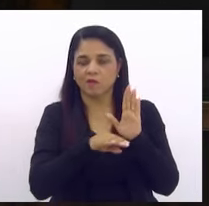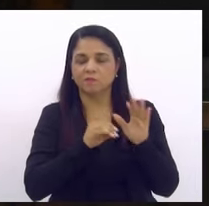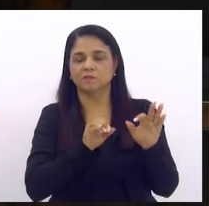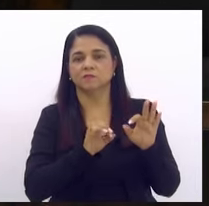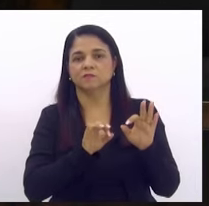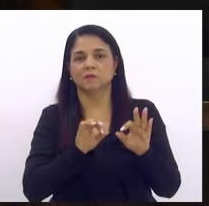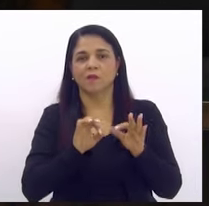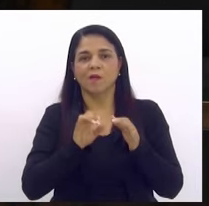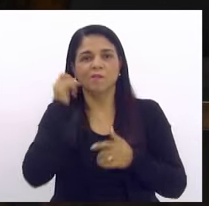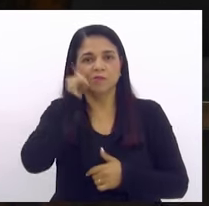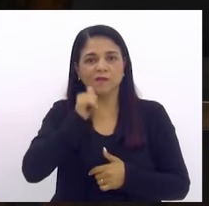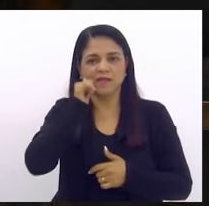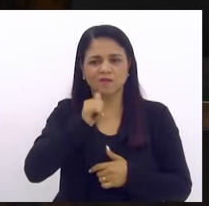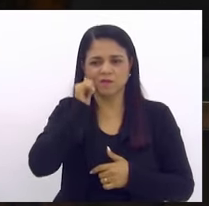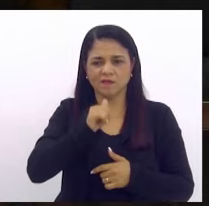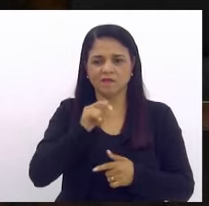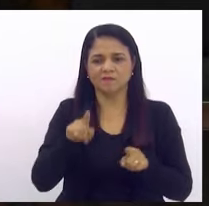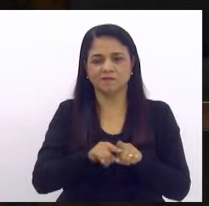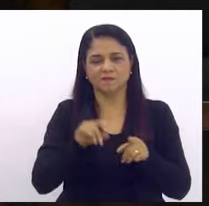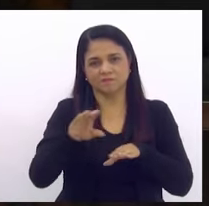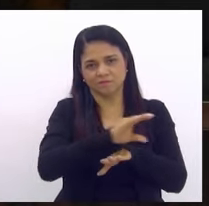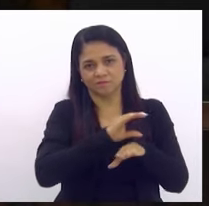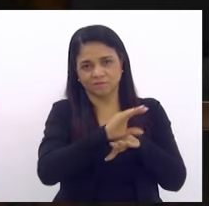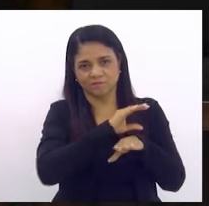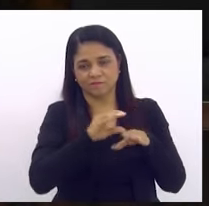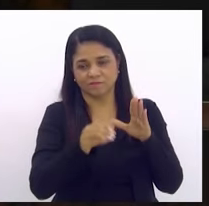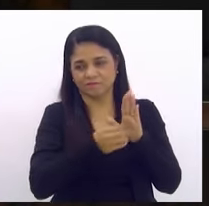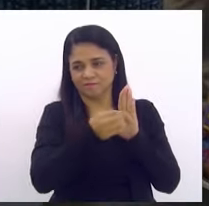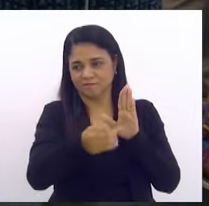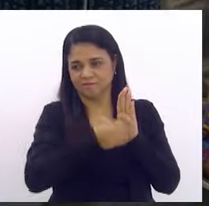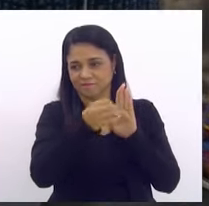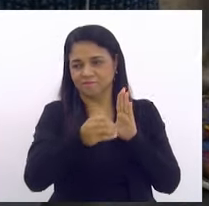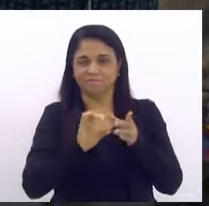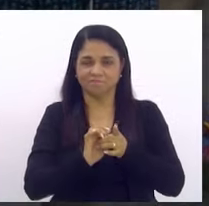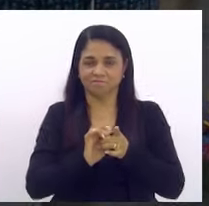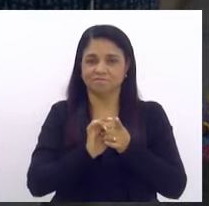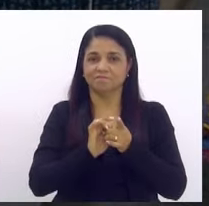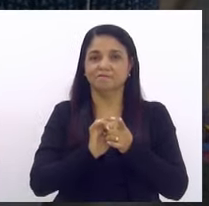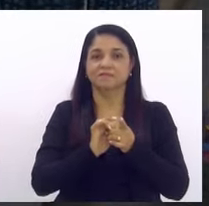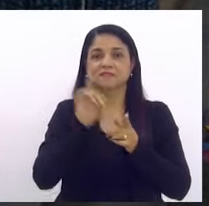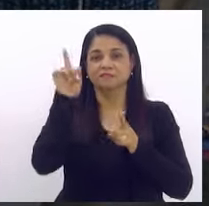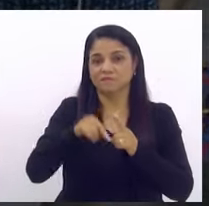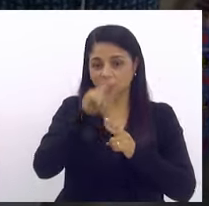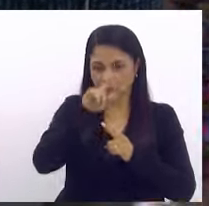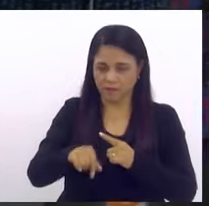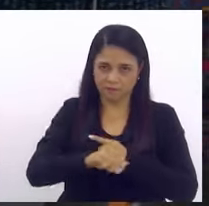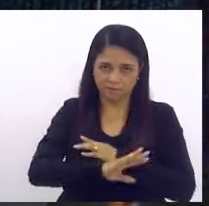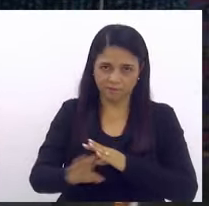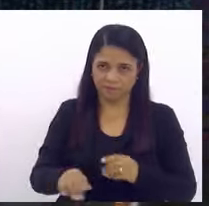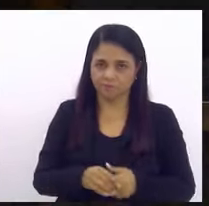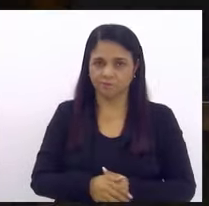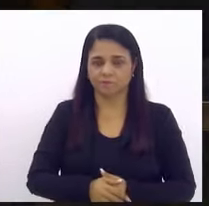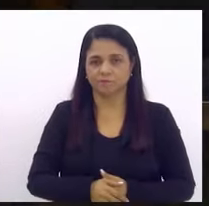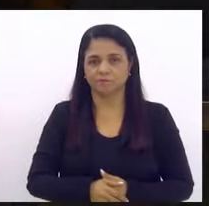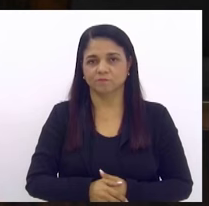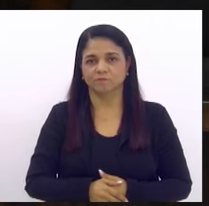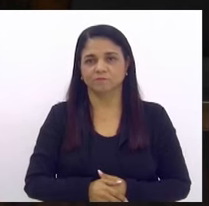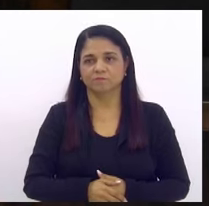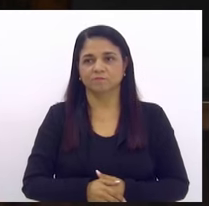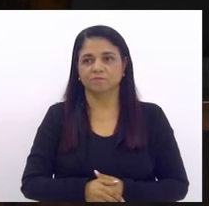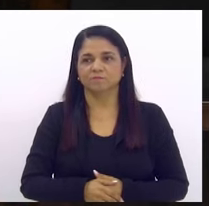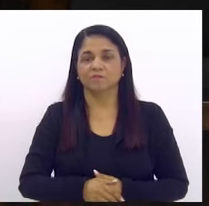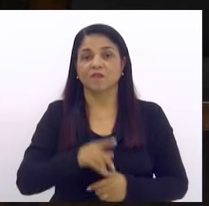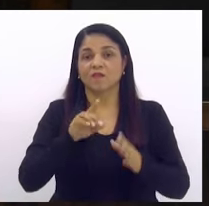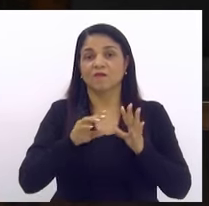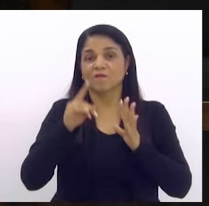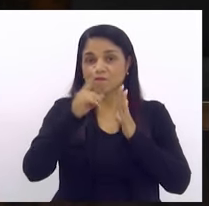de parecer da Comissão de Emendas Constitucionais e Vetos, deputado Jorge Felipe Neto. Pela derrubada do veto, presidente. Veto